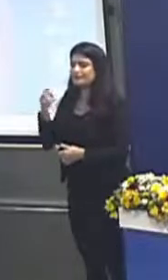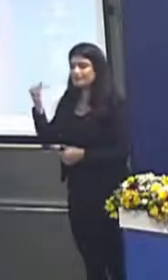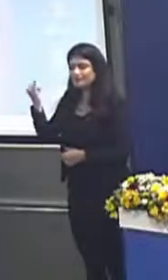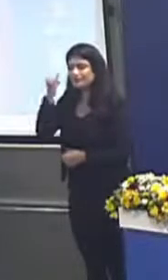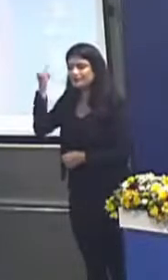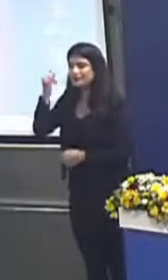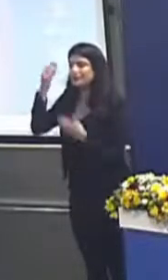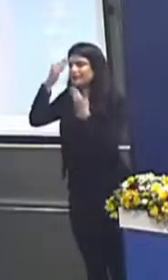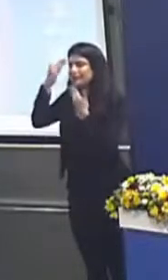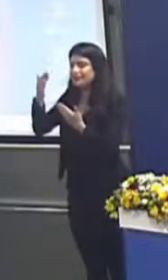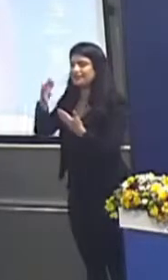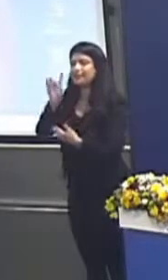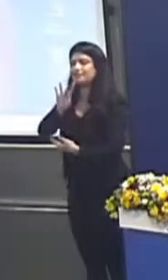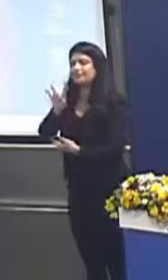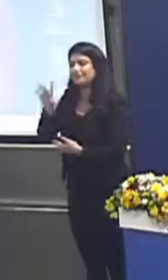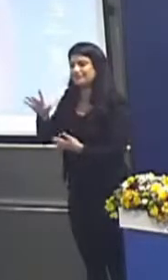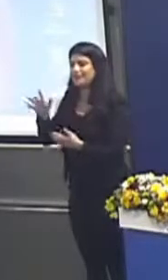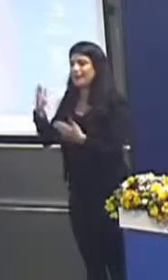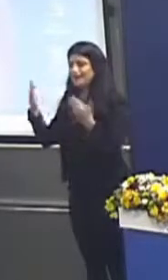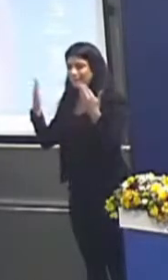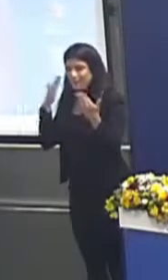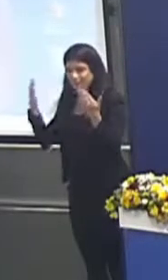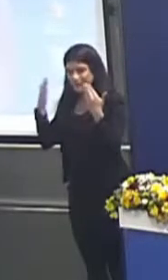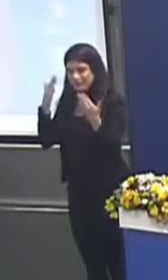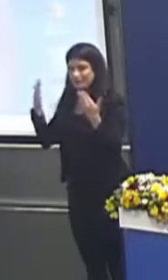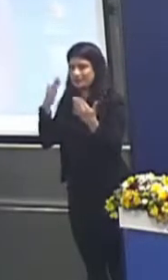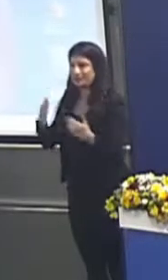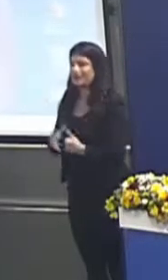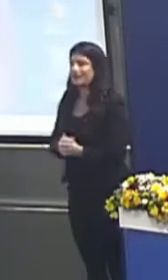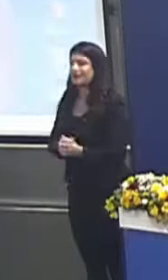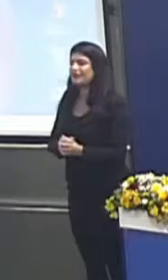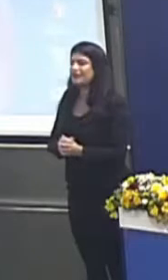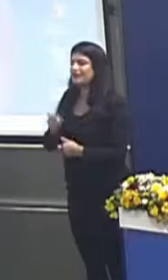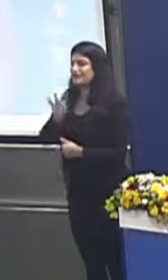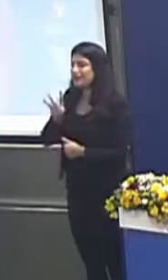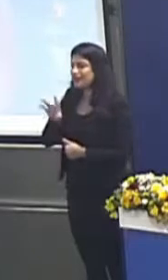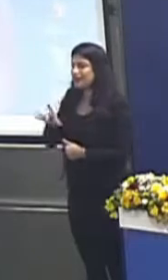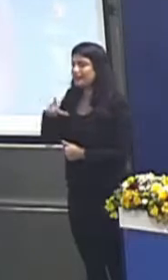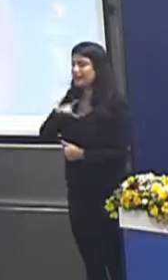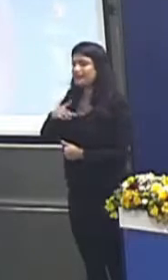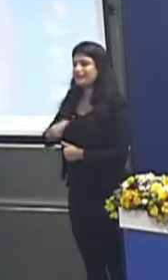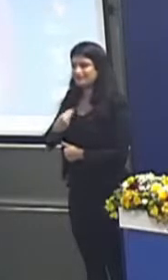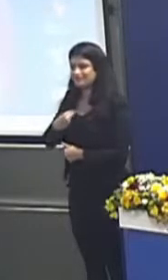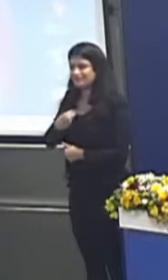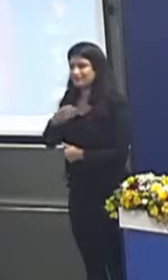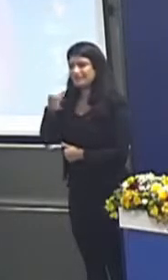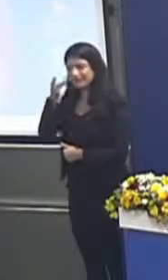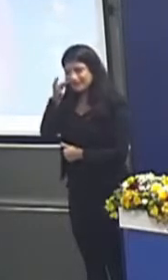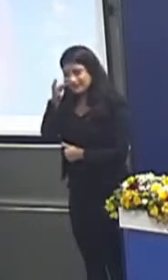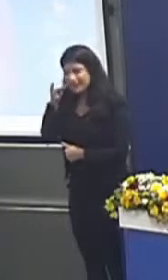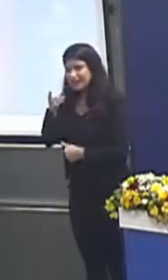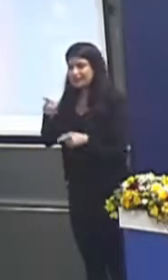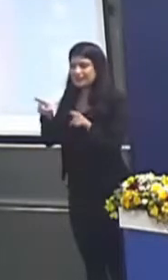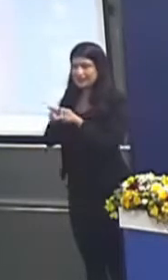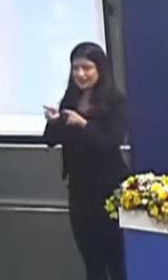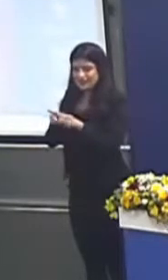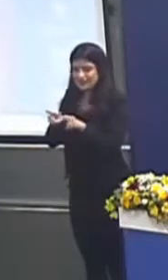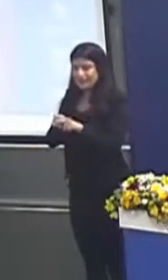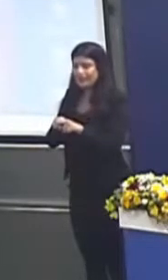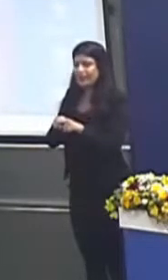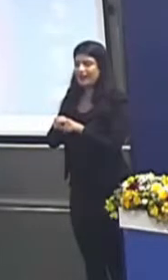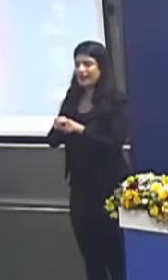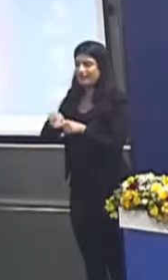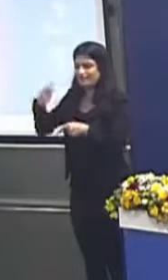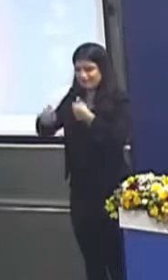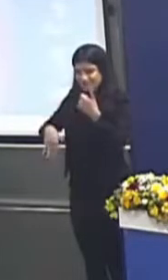fundamental agradecer a todas as psicólogas, psicólogos e psicólogas que estão aqui presentes. Enquanto todas as falas, né, assim,